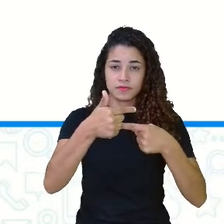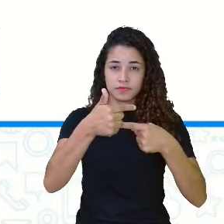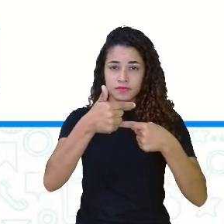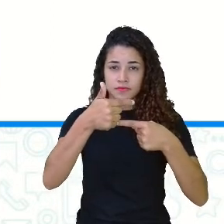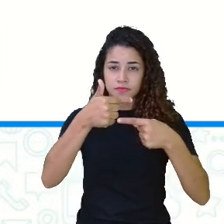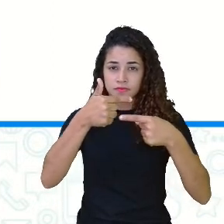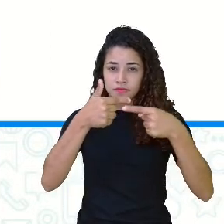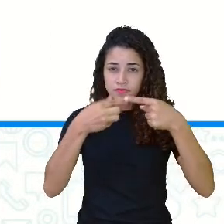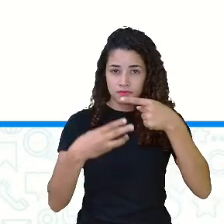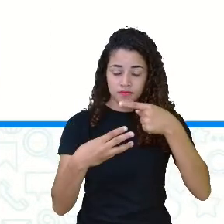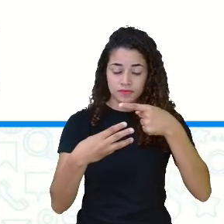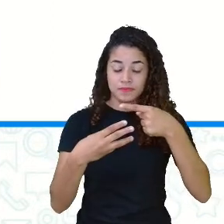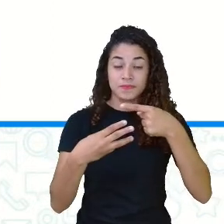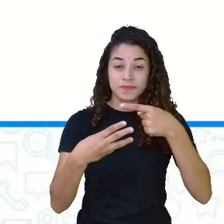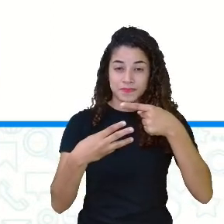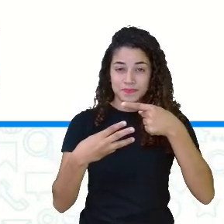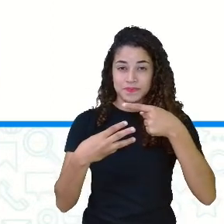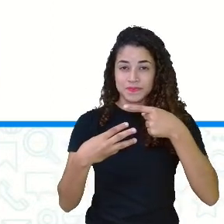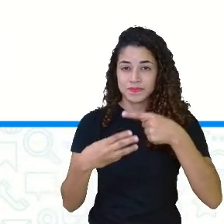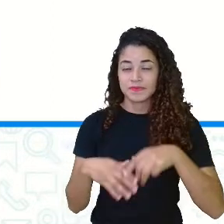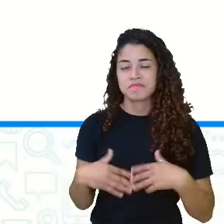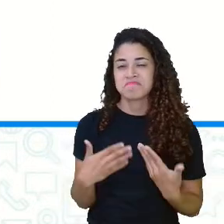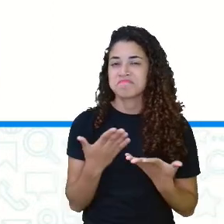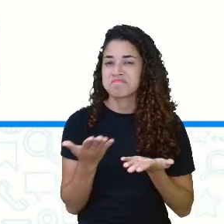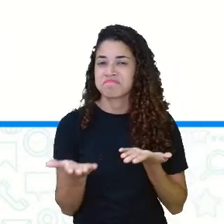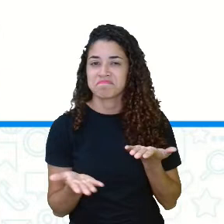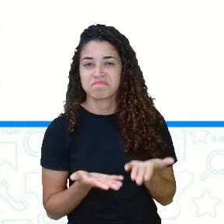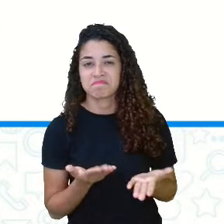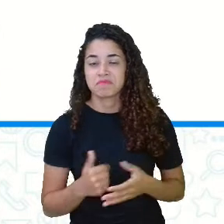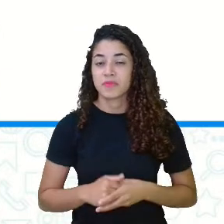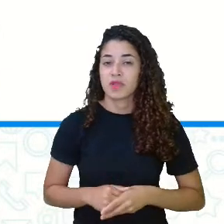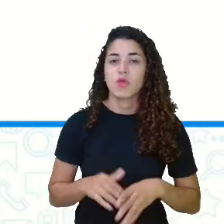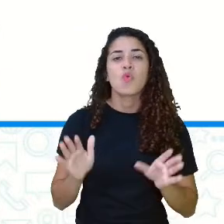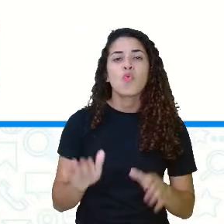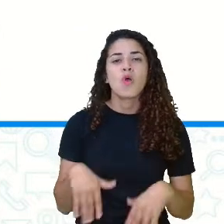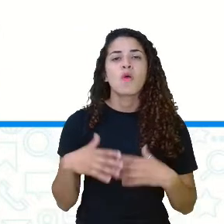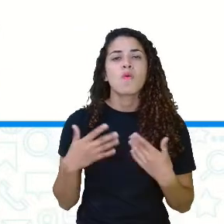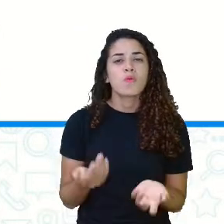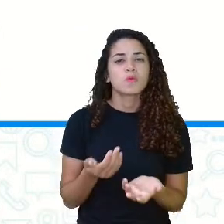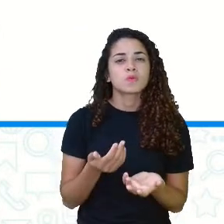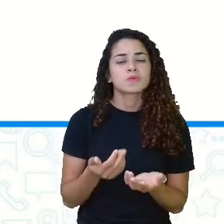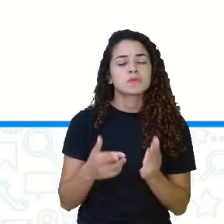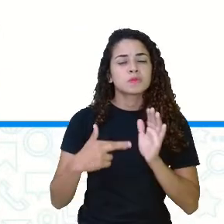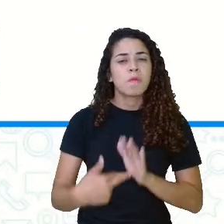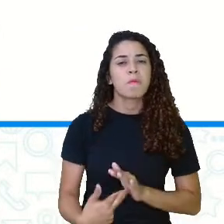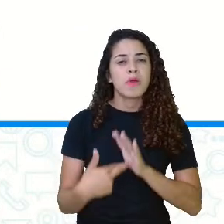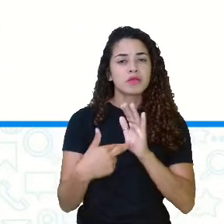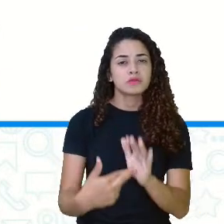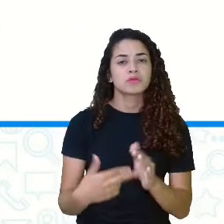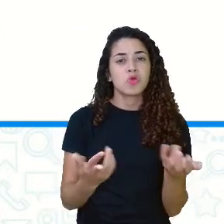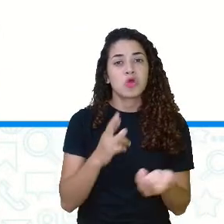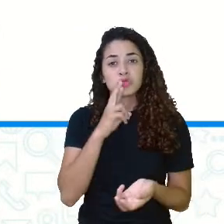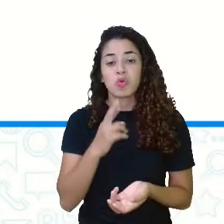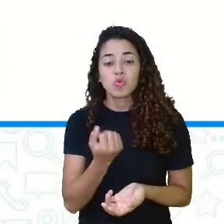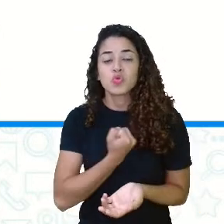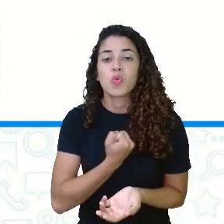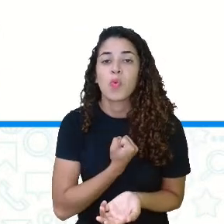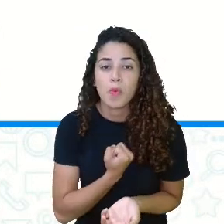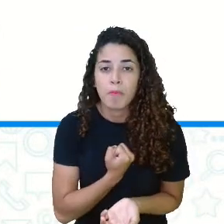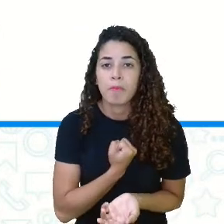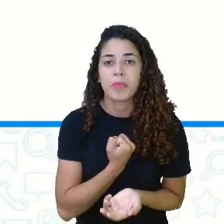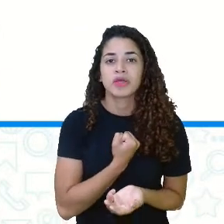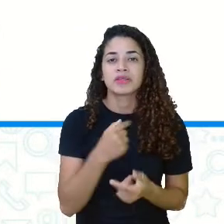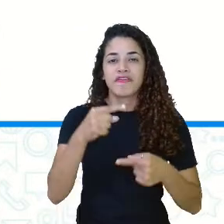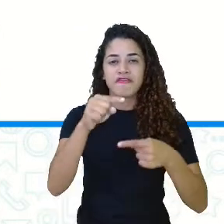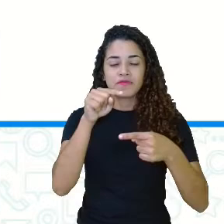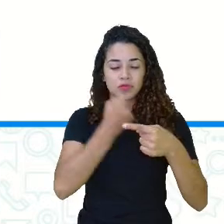cima e o 3 embaixo. E aí, minha gente, qual é a representação numérica desta fração